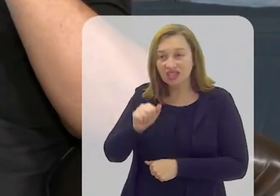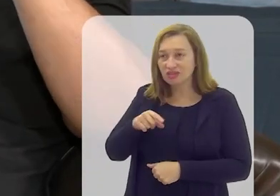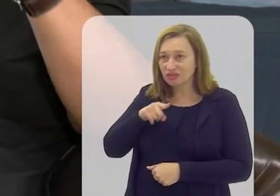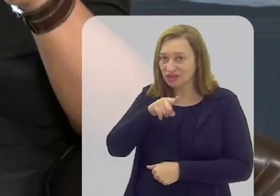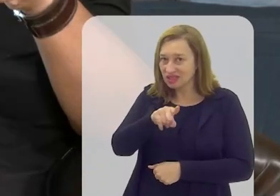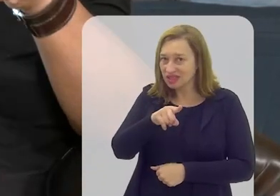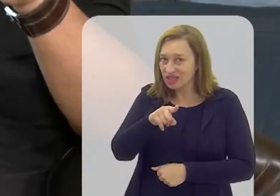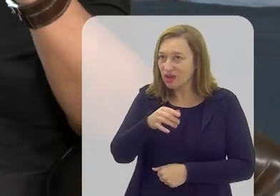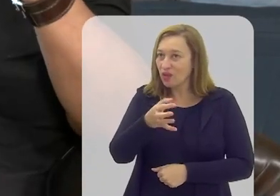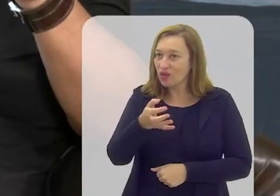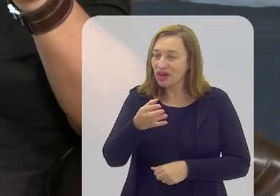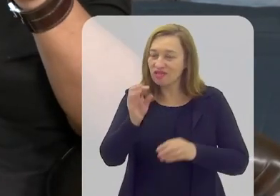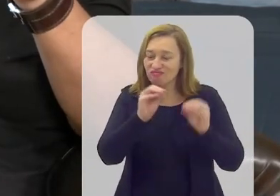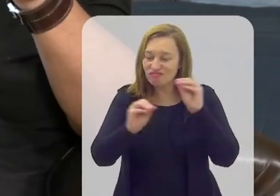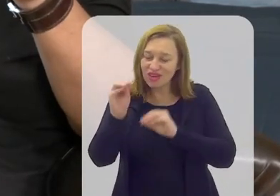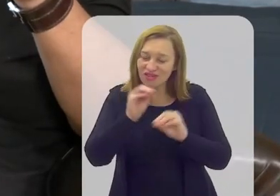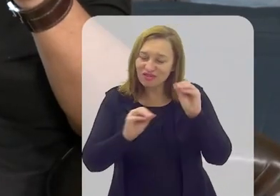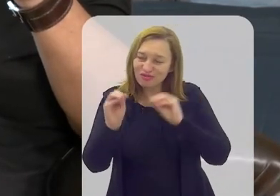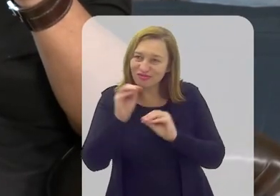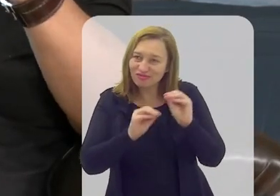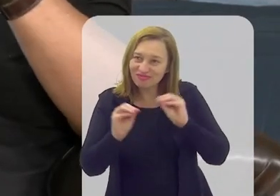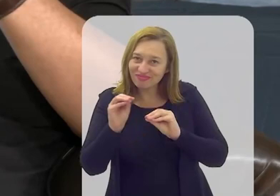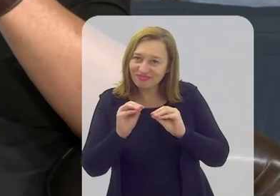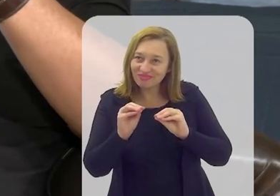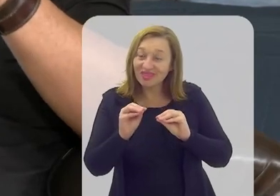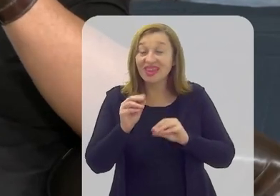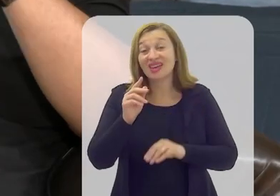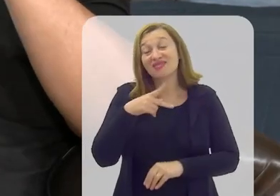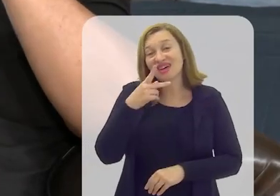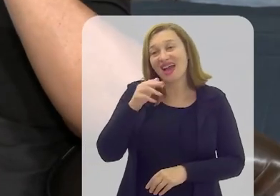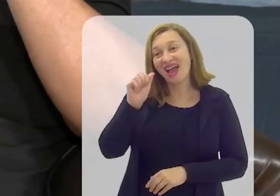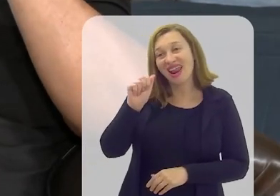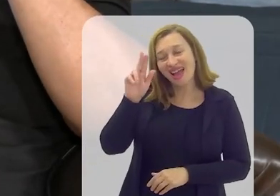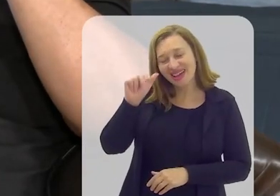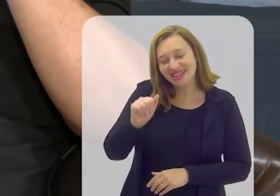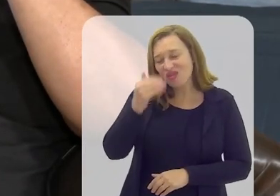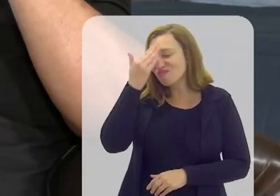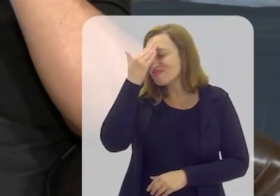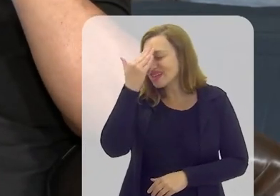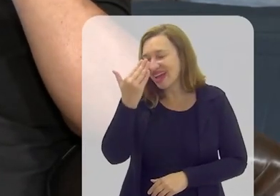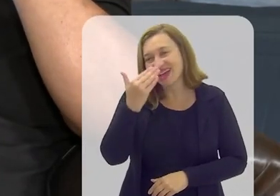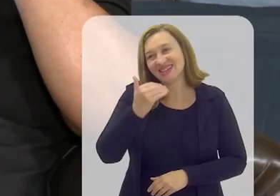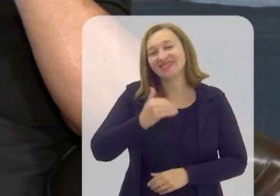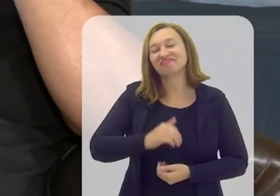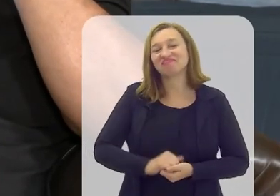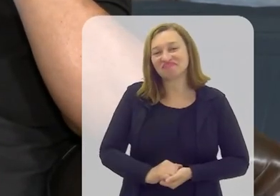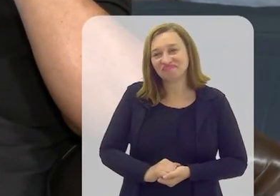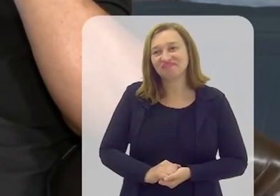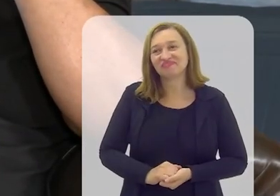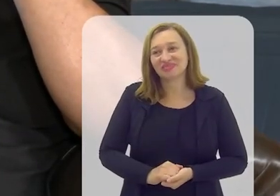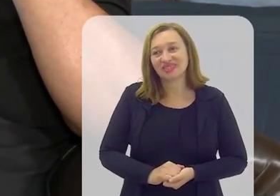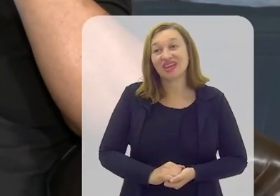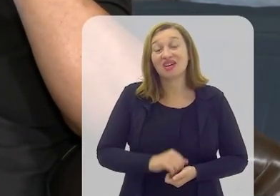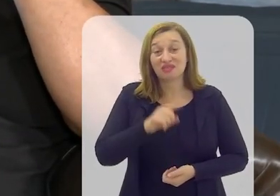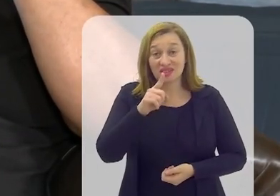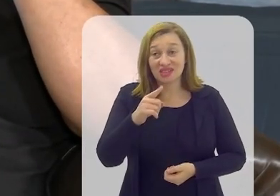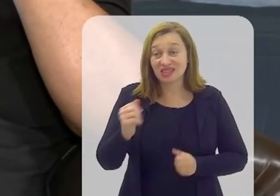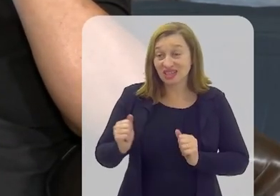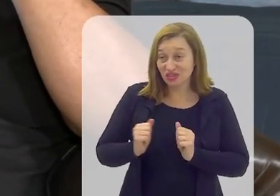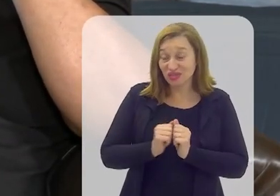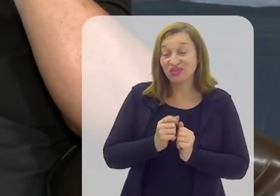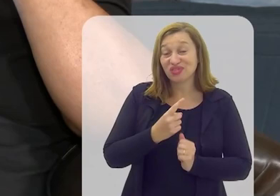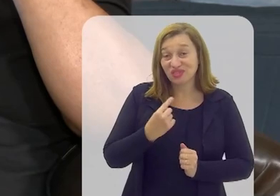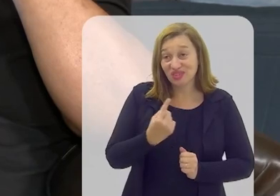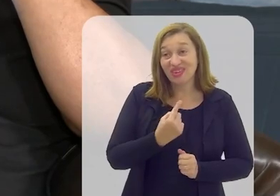de Deus. Alana, com você. Eu quero te mandar um beijo no coração e dizer, Alana, muito